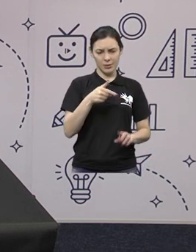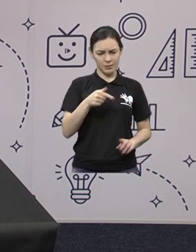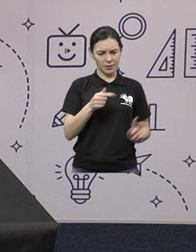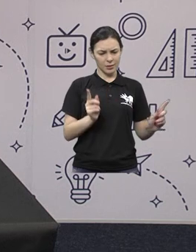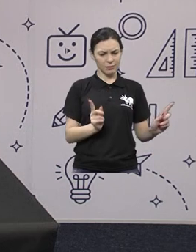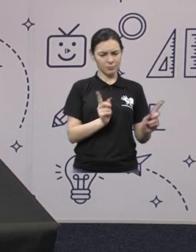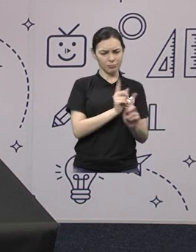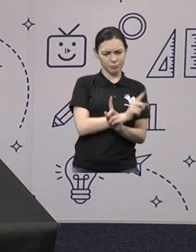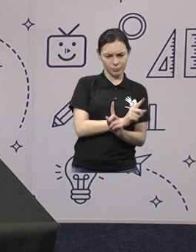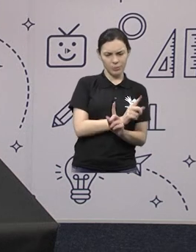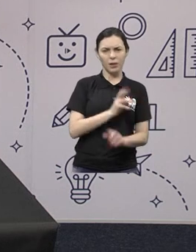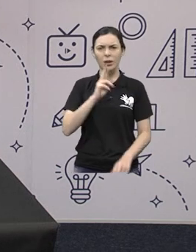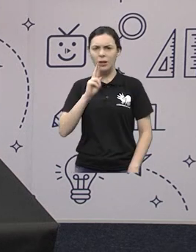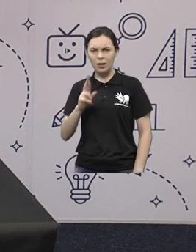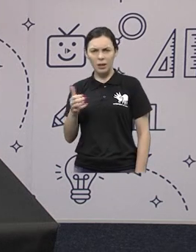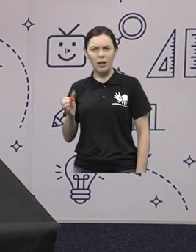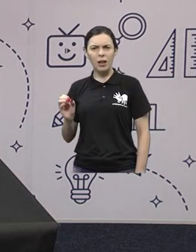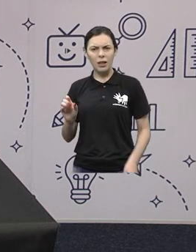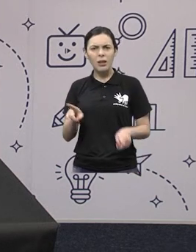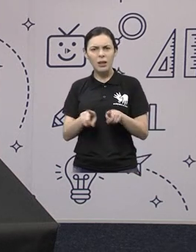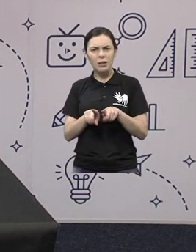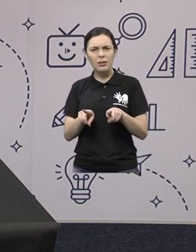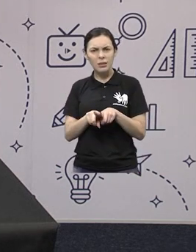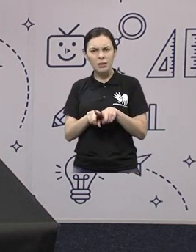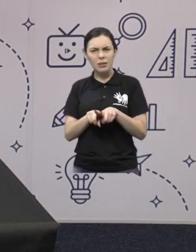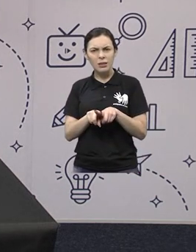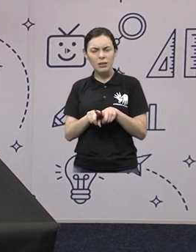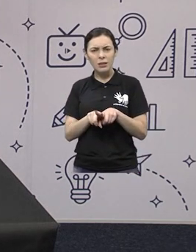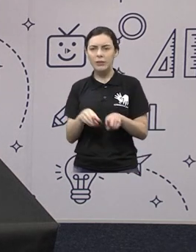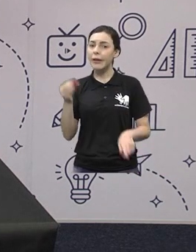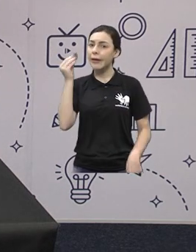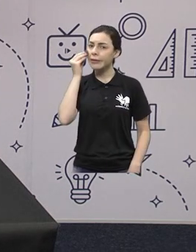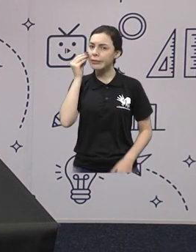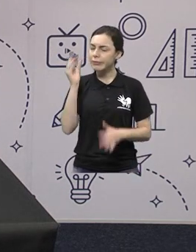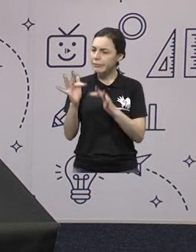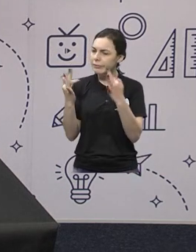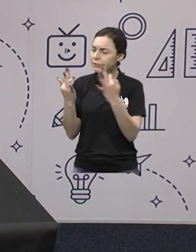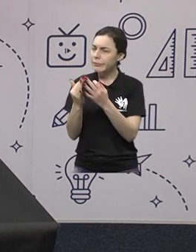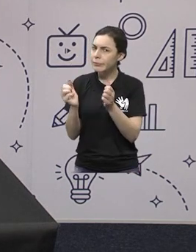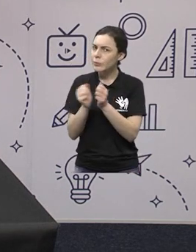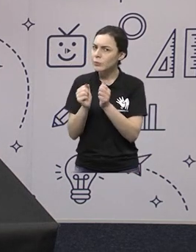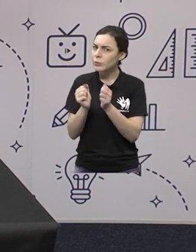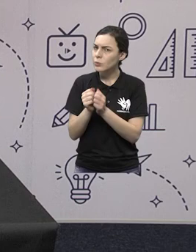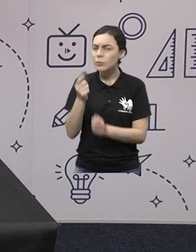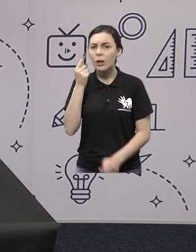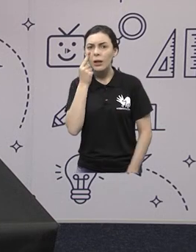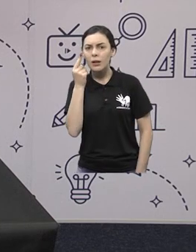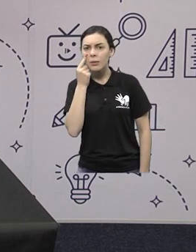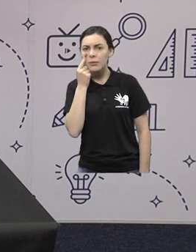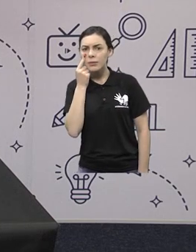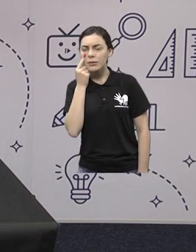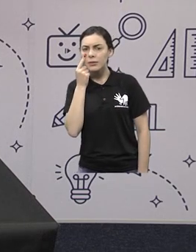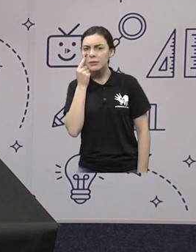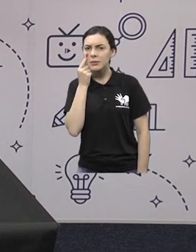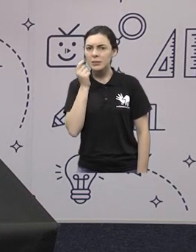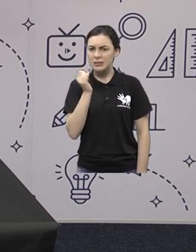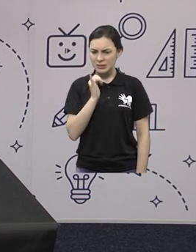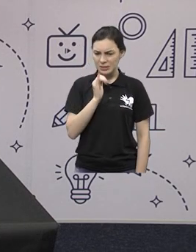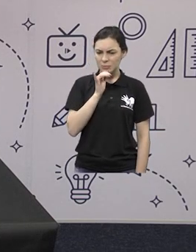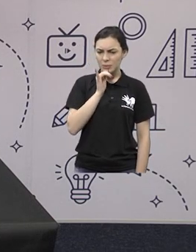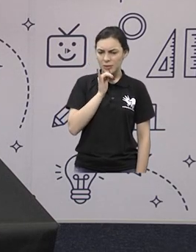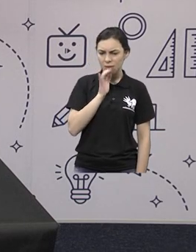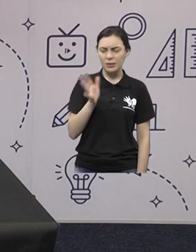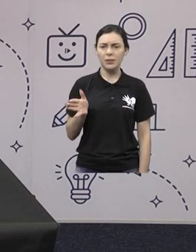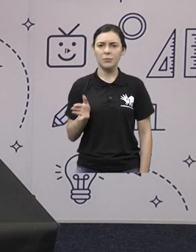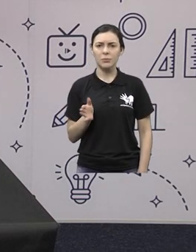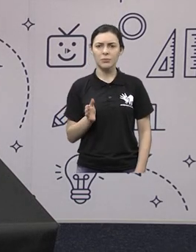10? Vocês vão ficar com esse desafio aí. Tentar fazer isso em casa com a família de vocês. Para ver se